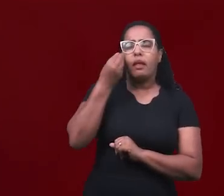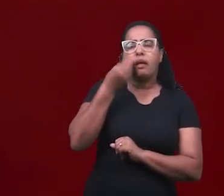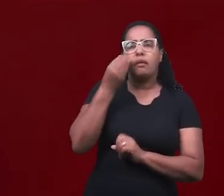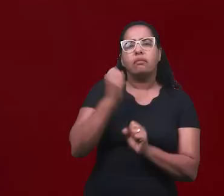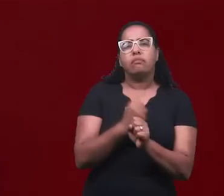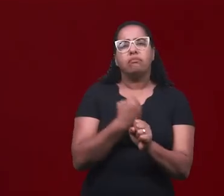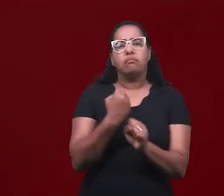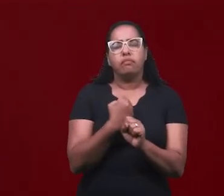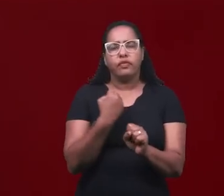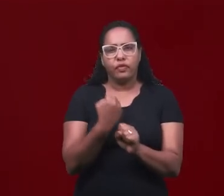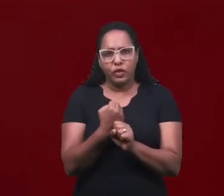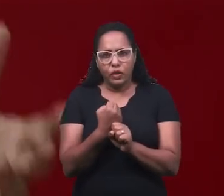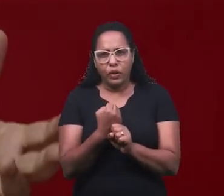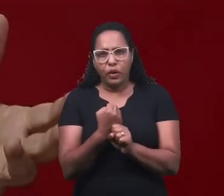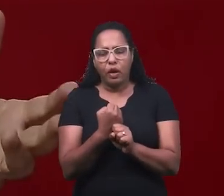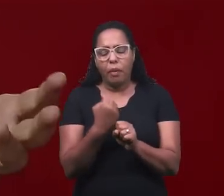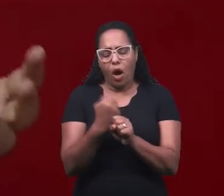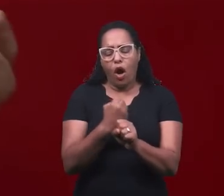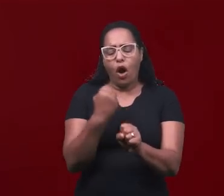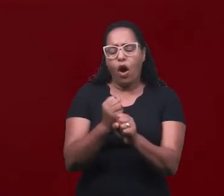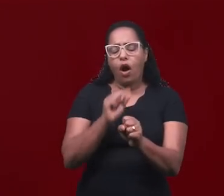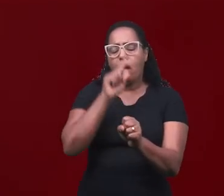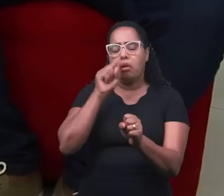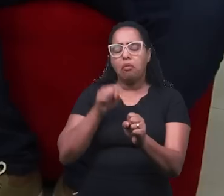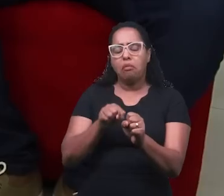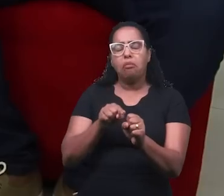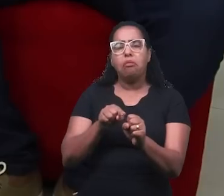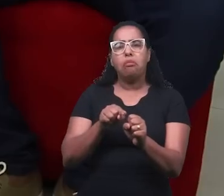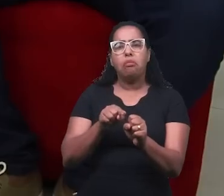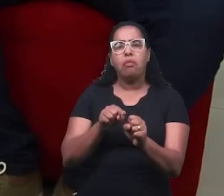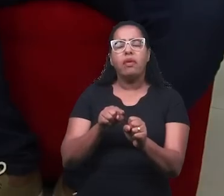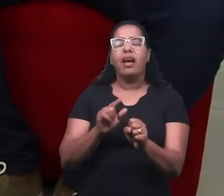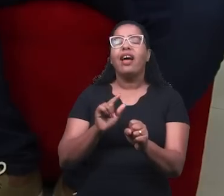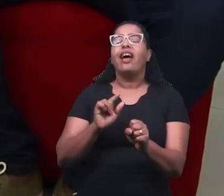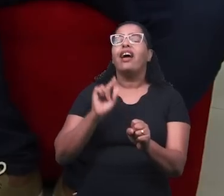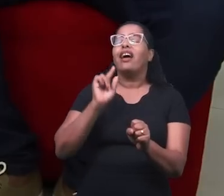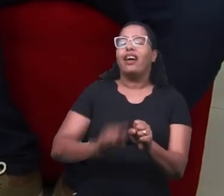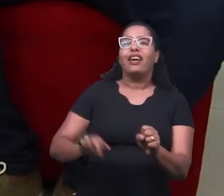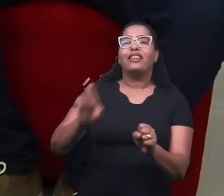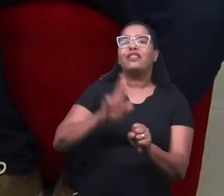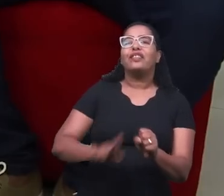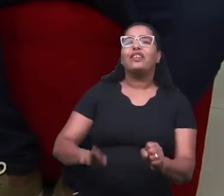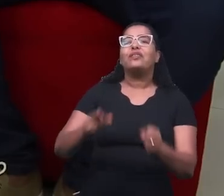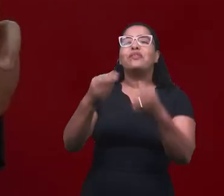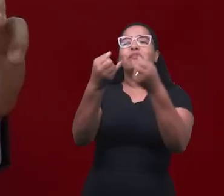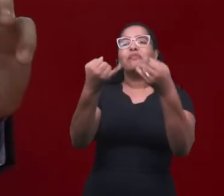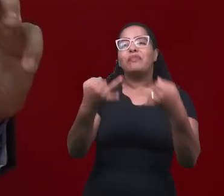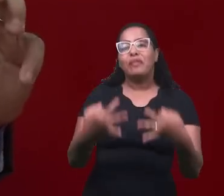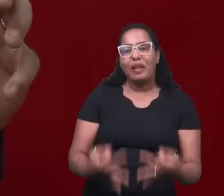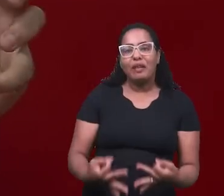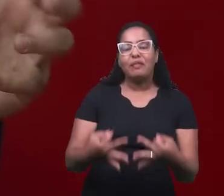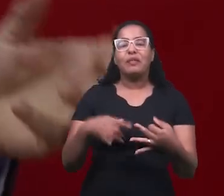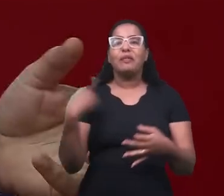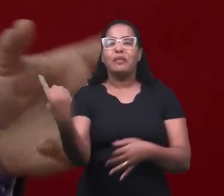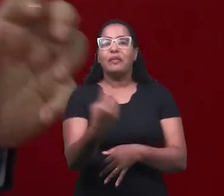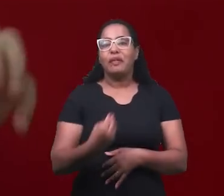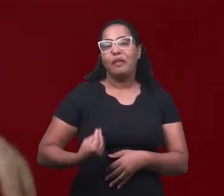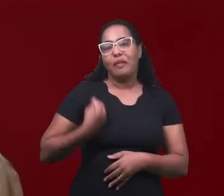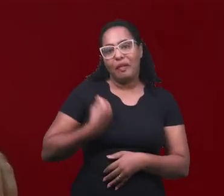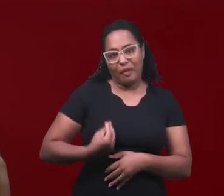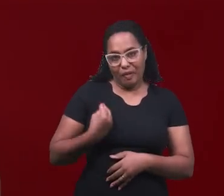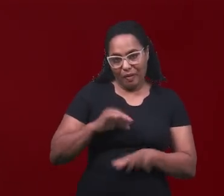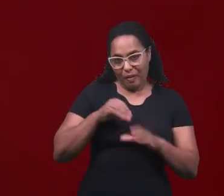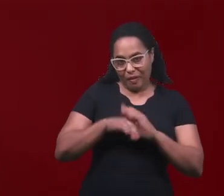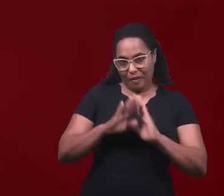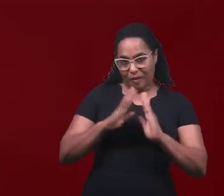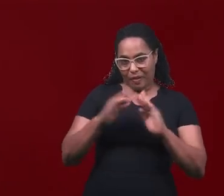obra. E quando eu digo obra, é uma expressão que a gente usa muito para definir aquilo que vivemos na